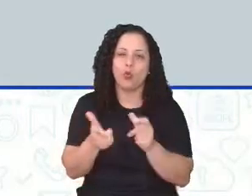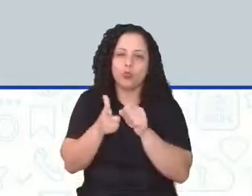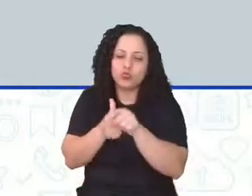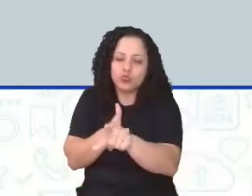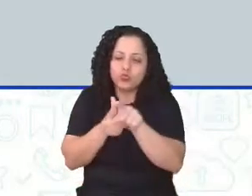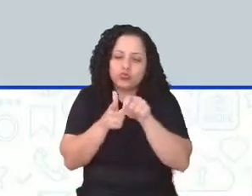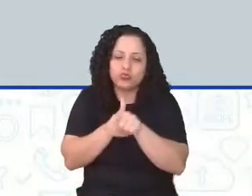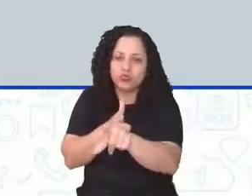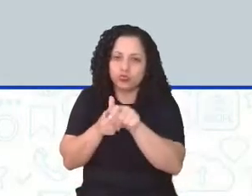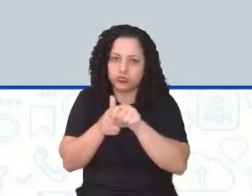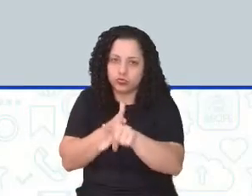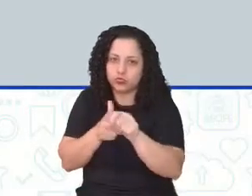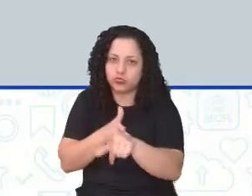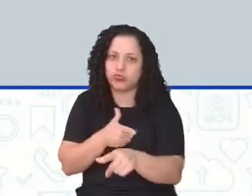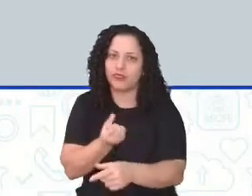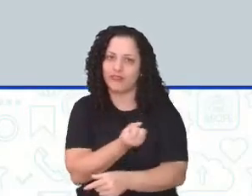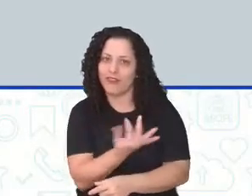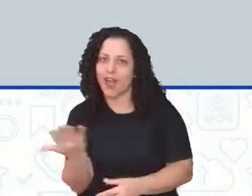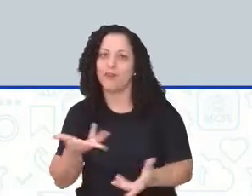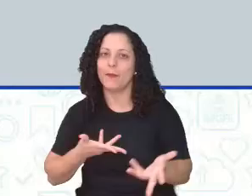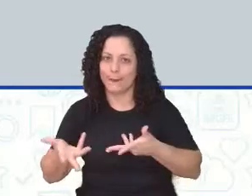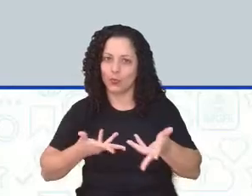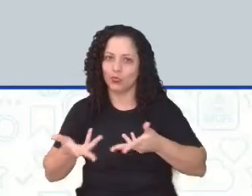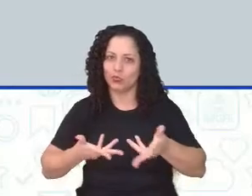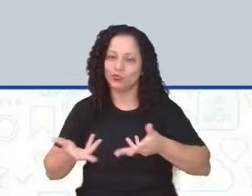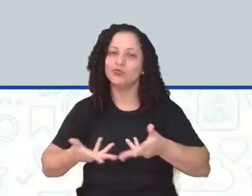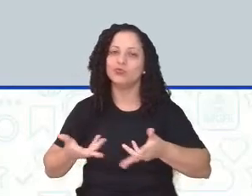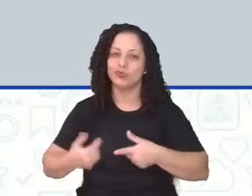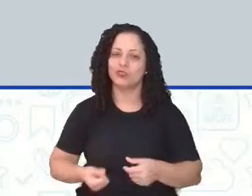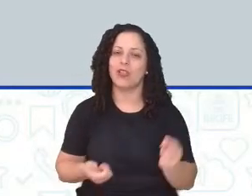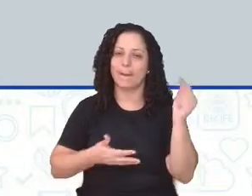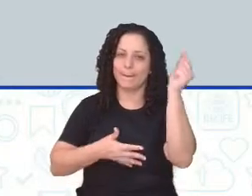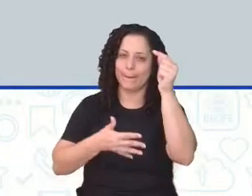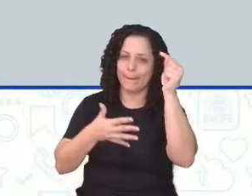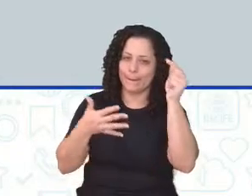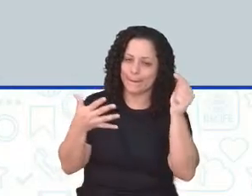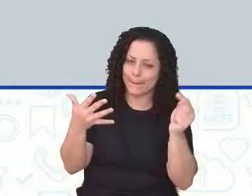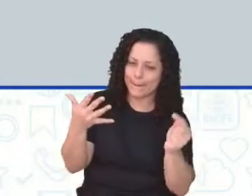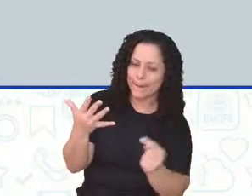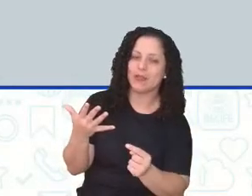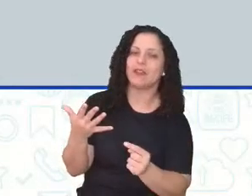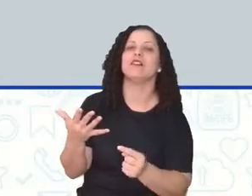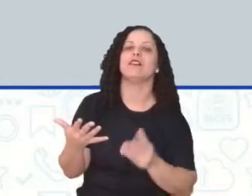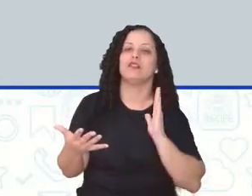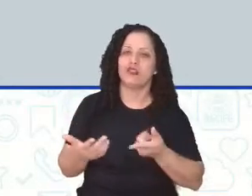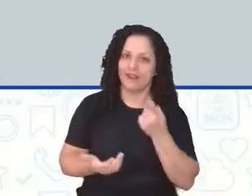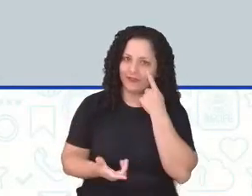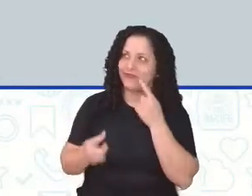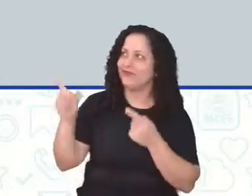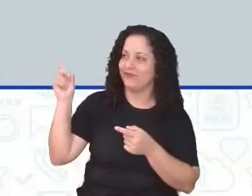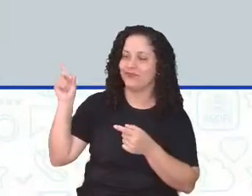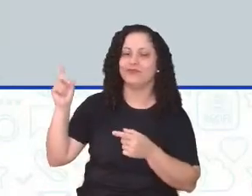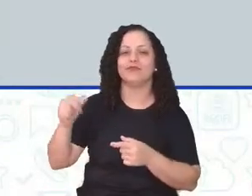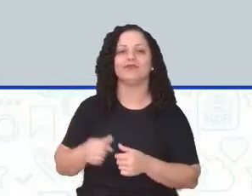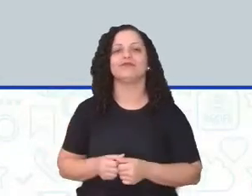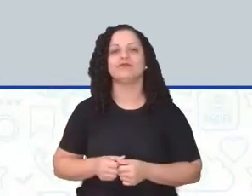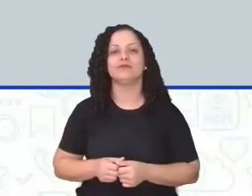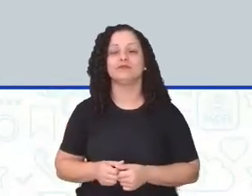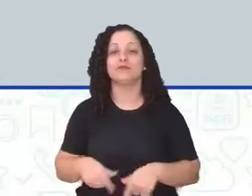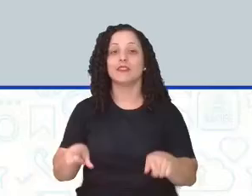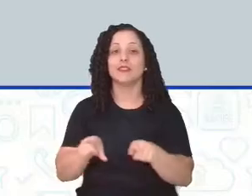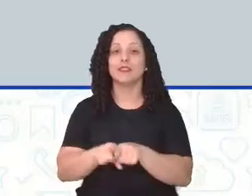vários órgãos produzem isso, não é? Vesícula seminal, a próstata, né, o líquido prostático. E